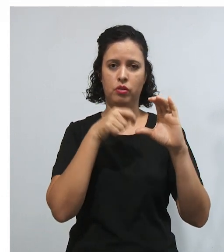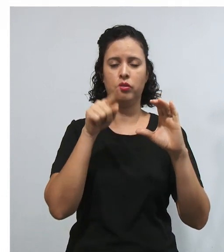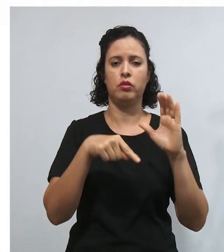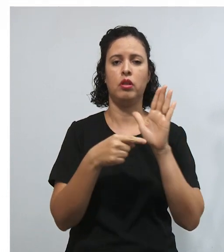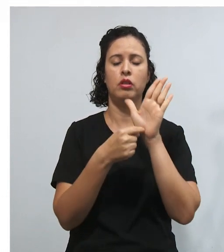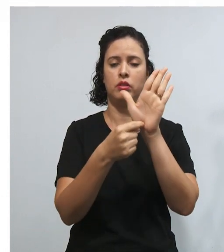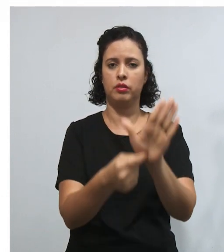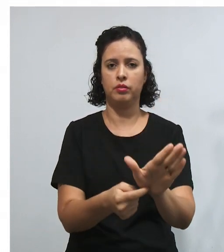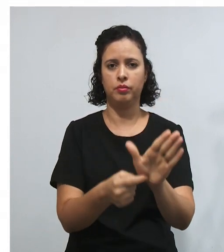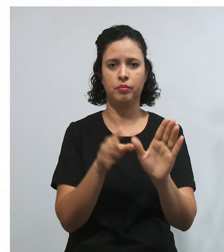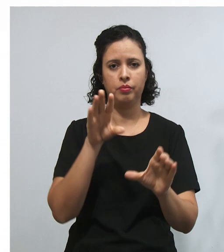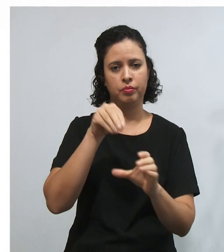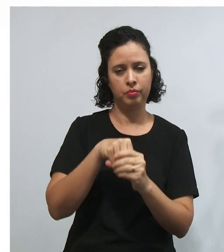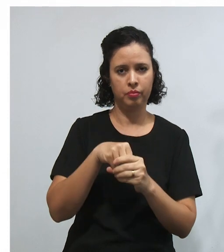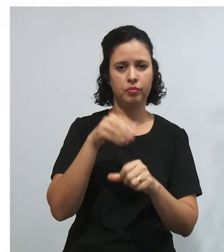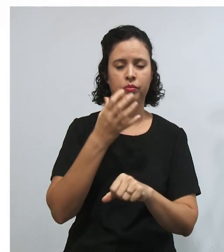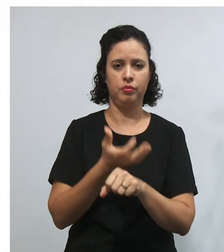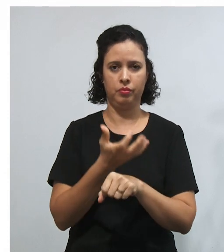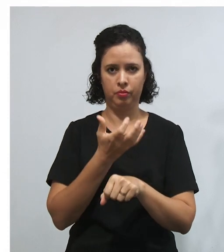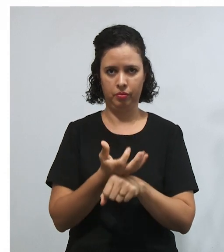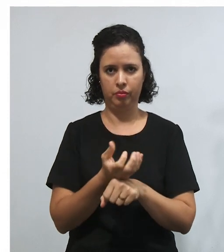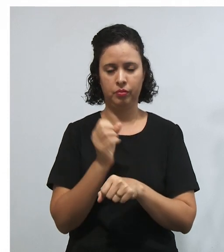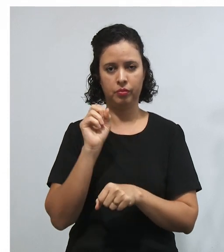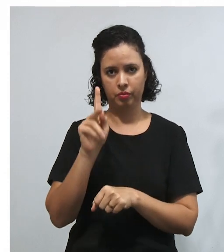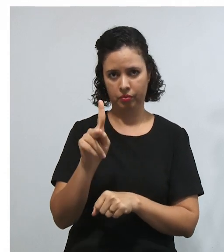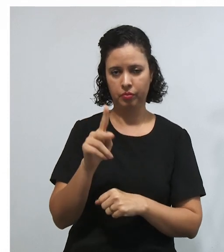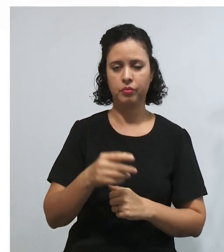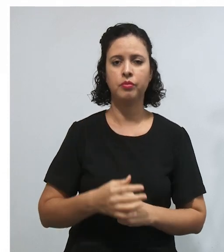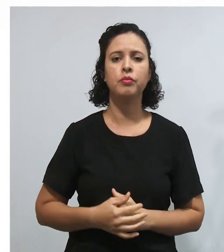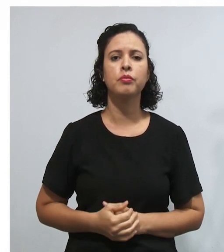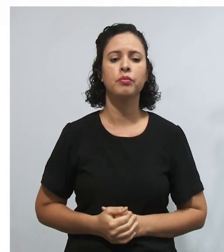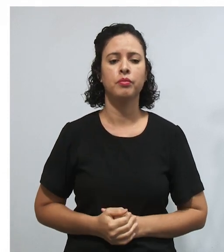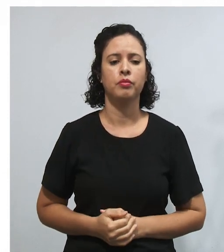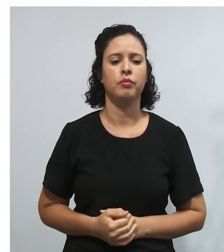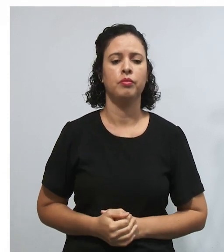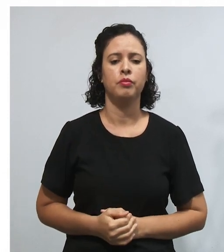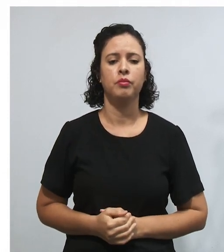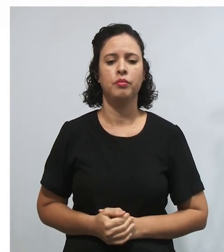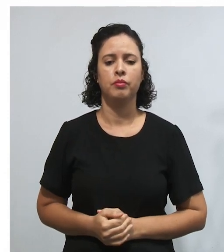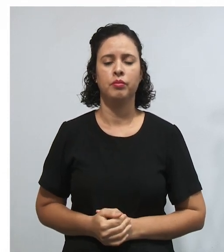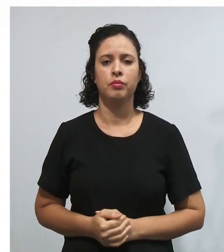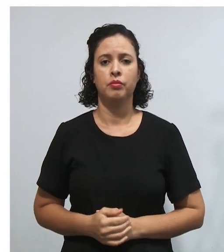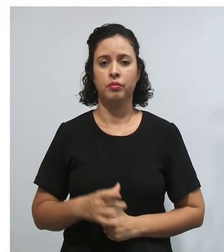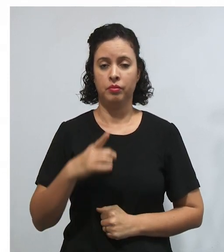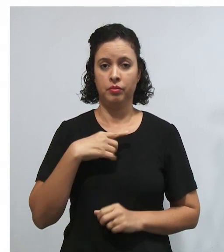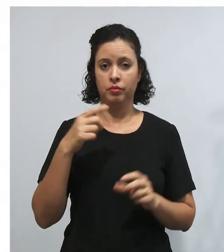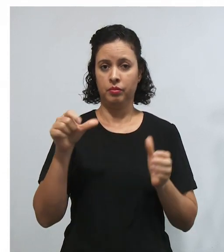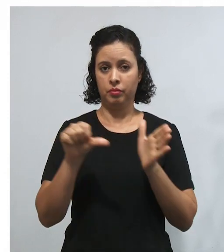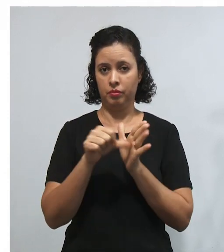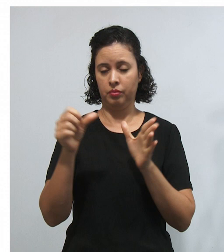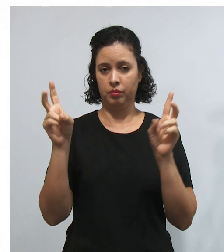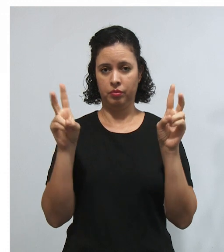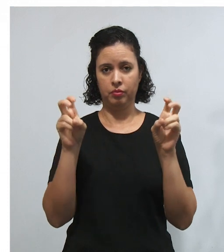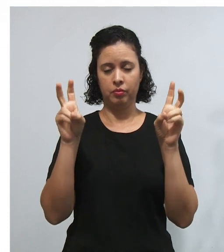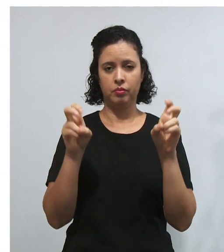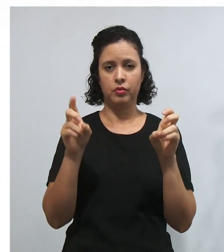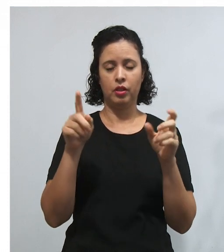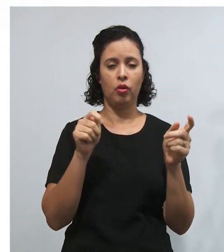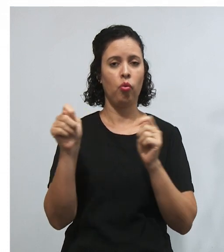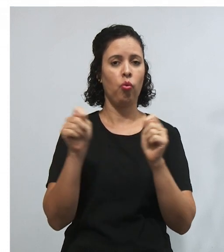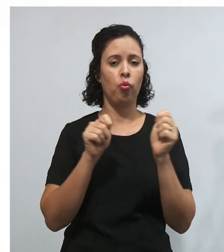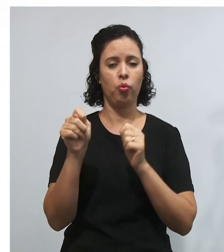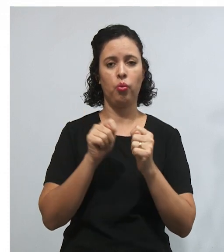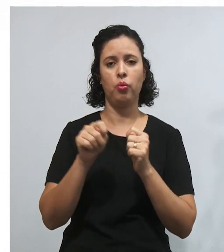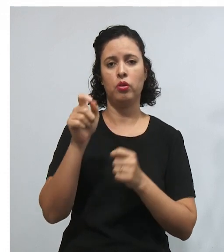também aí dentro da nossa disciplina. Então, aqui já está para você a primeira temática, o controle